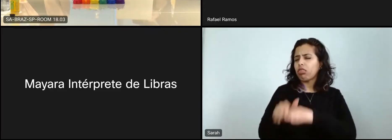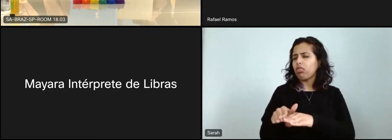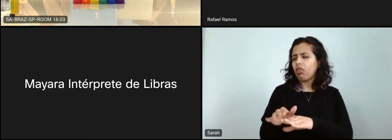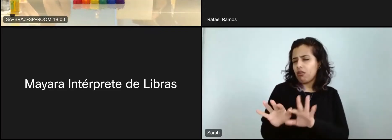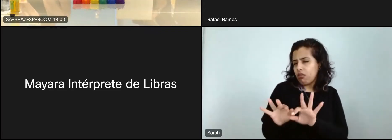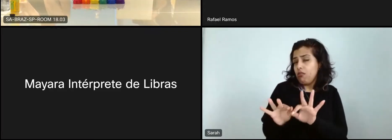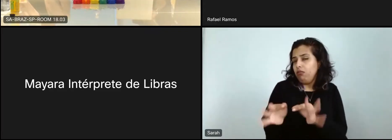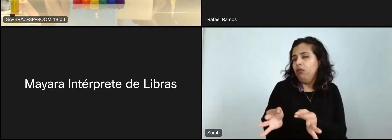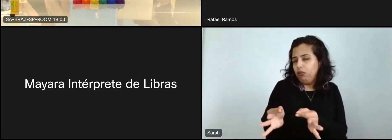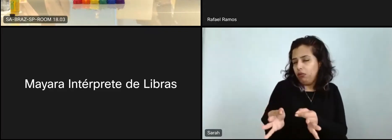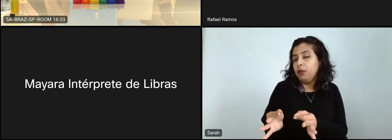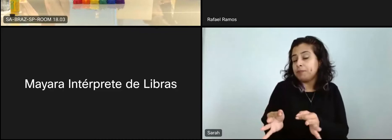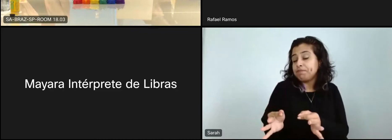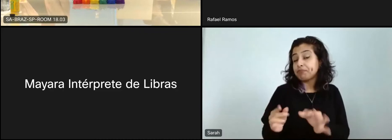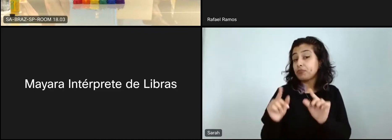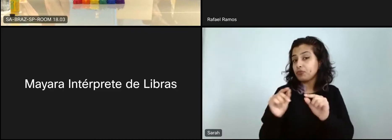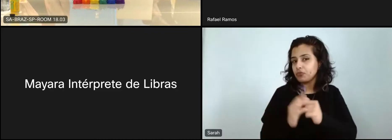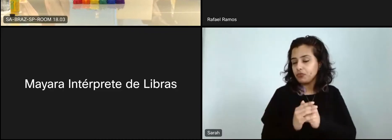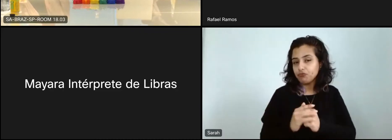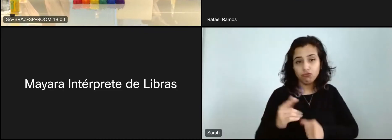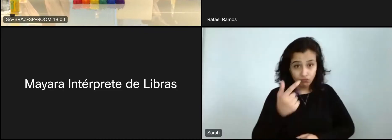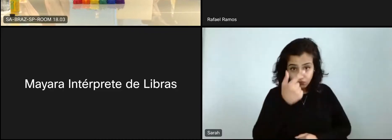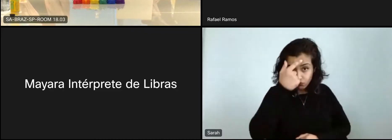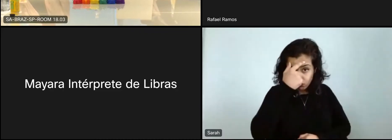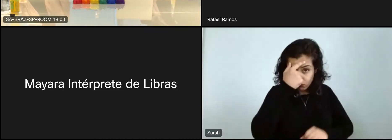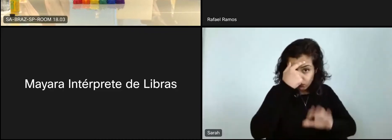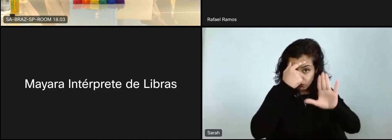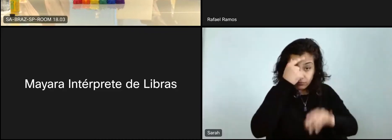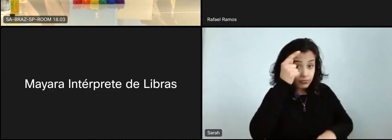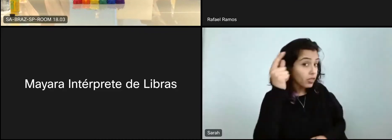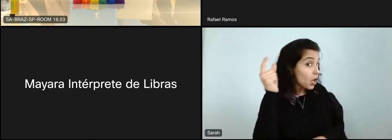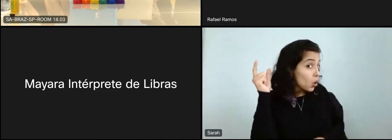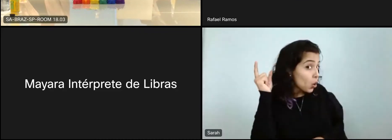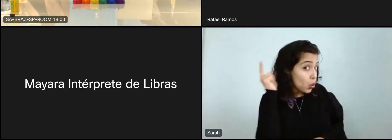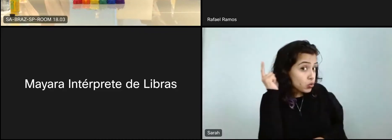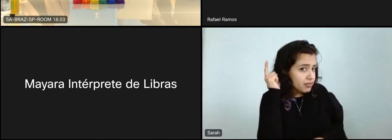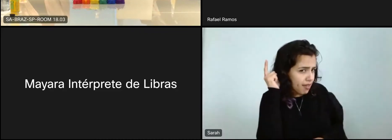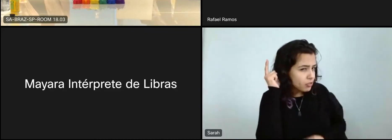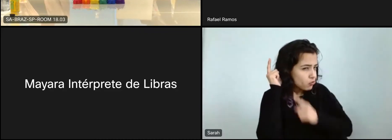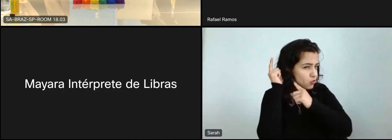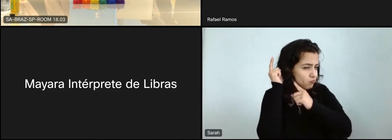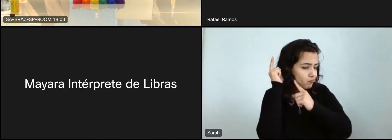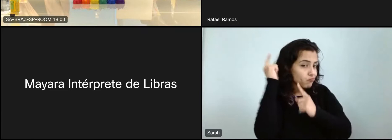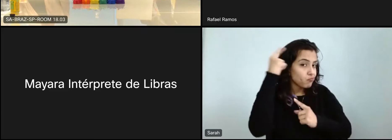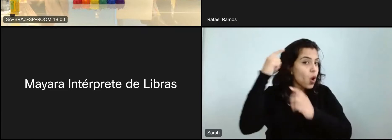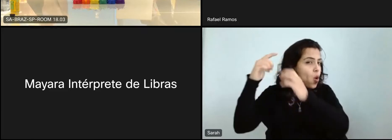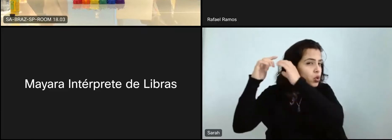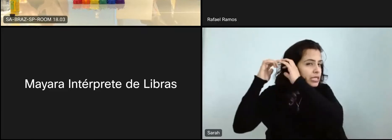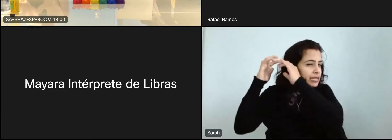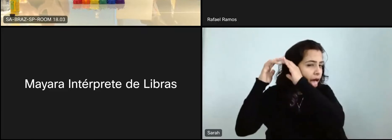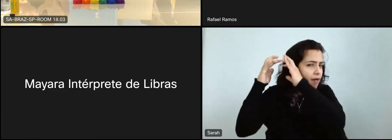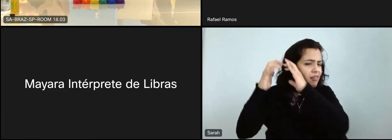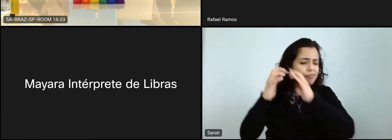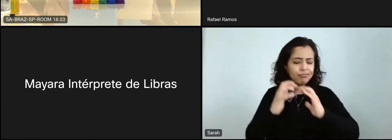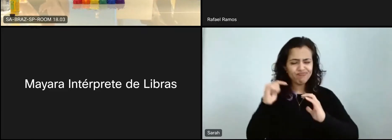viés inconsciente, né? Nosso cérebro, de alguma forma, se é que eu posso dizer isso, ele é preguiçoso, ou ele se